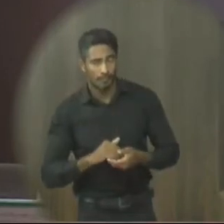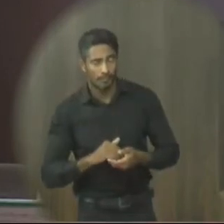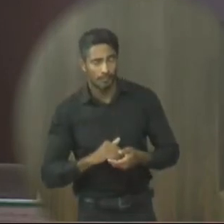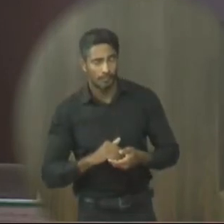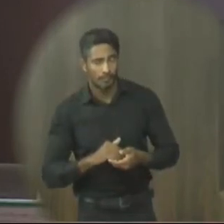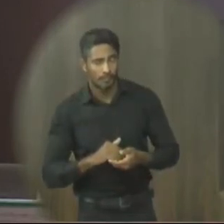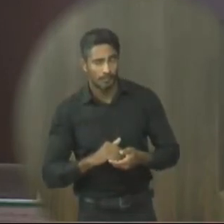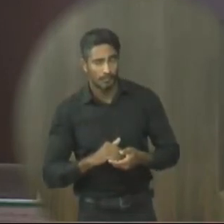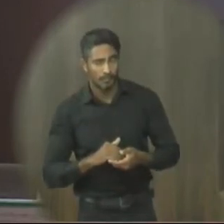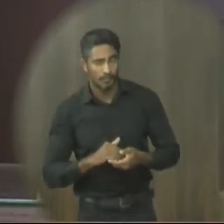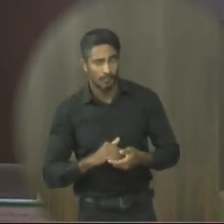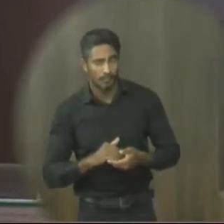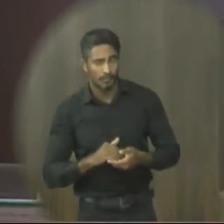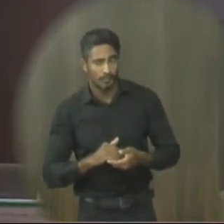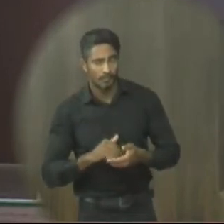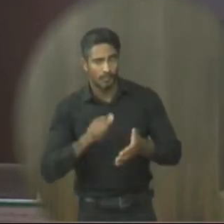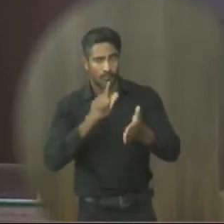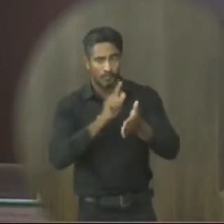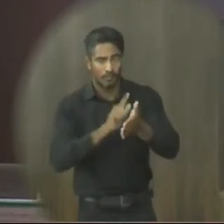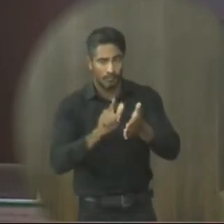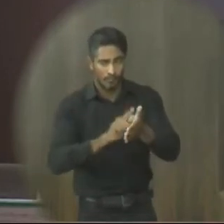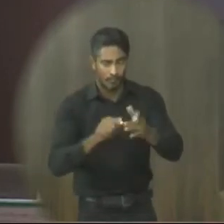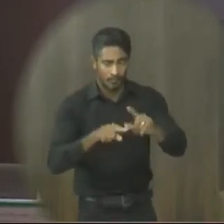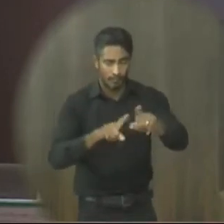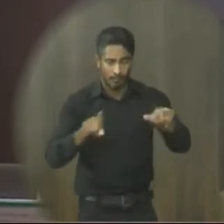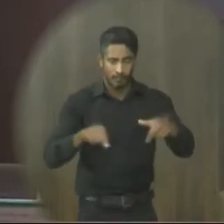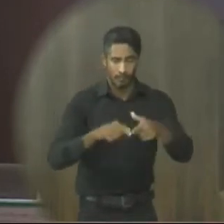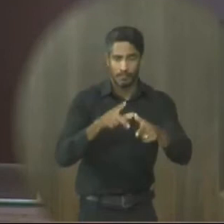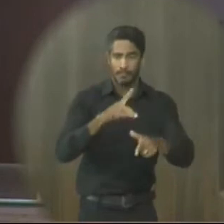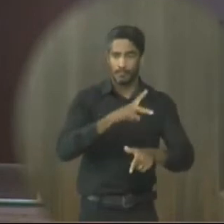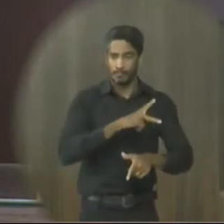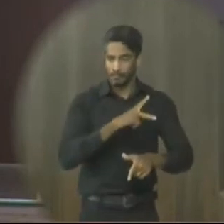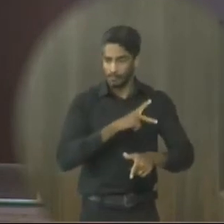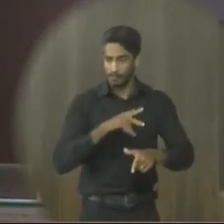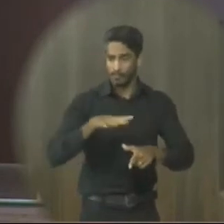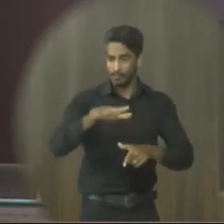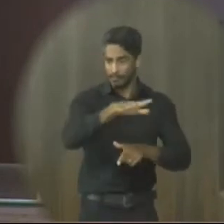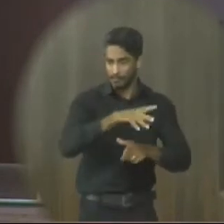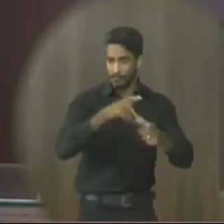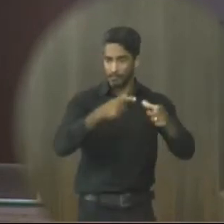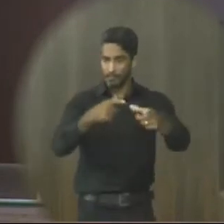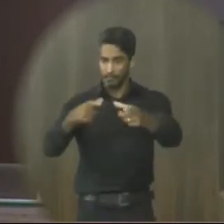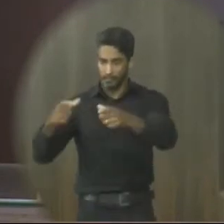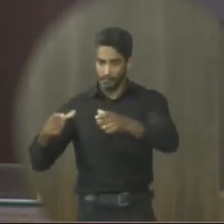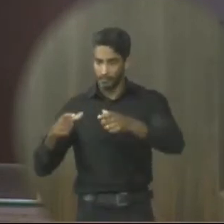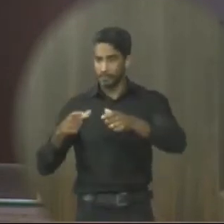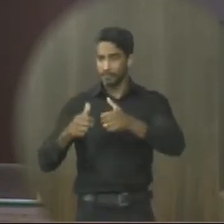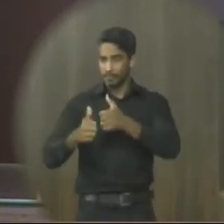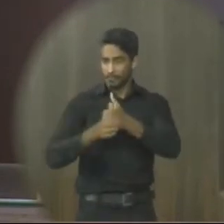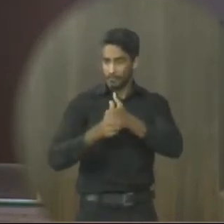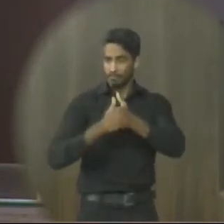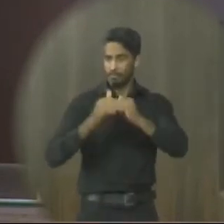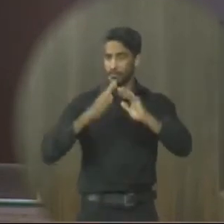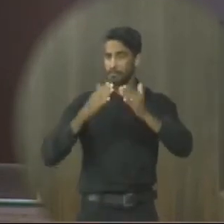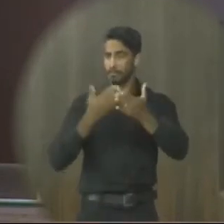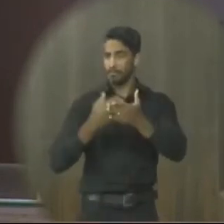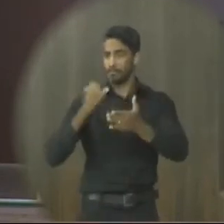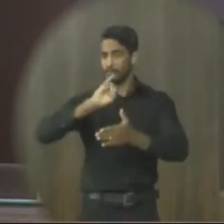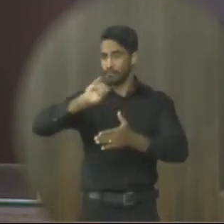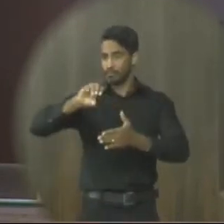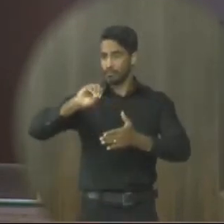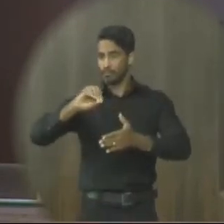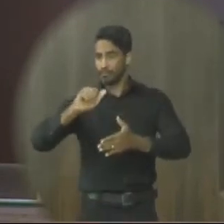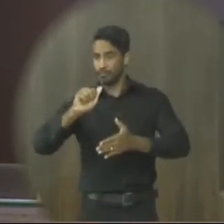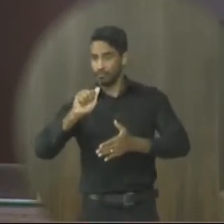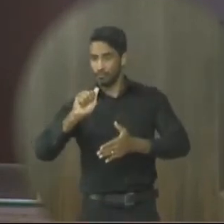Solicitação. Quando a limpeza de terrenos particulares existentes em área localizada em torno da Escola Municipal Joaquim de